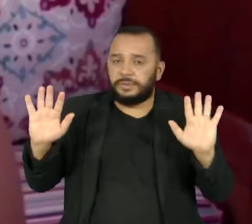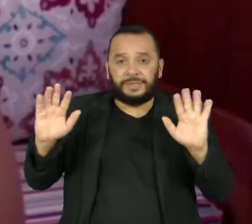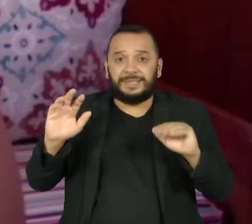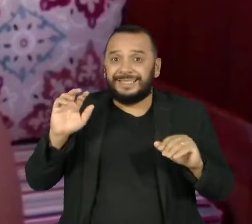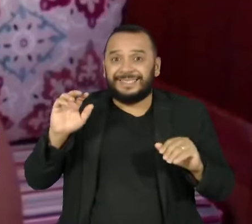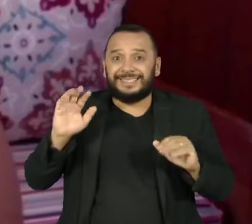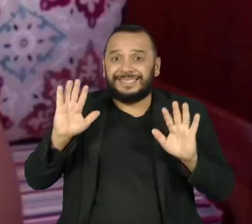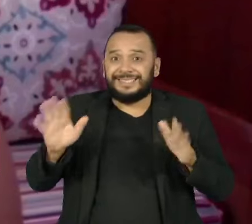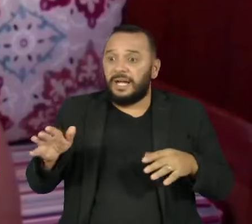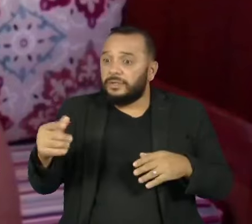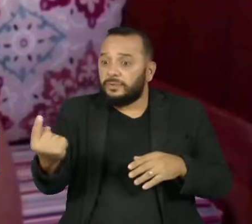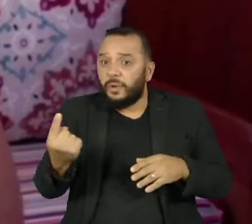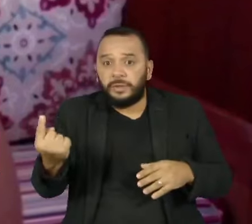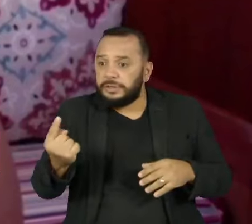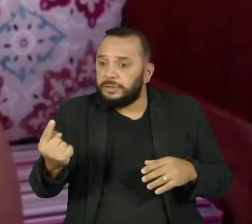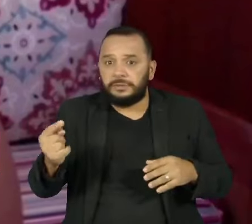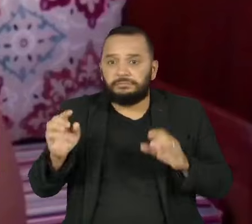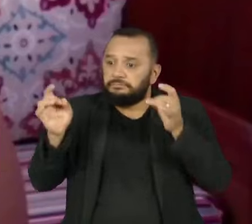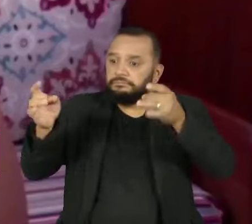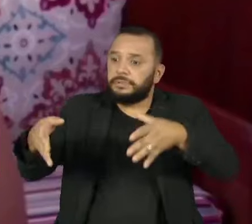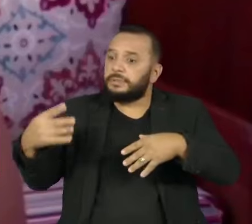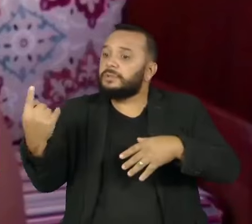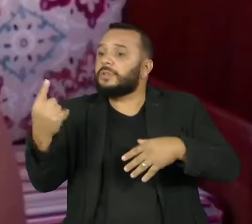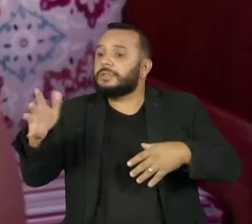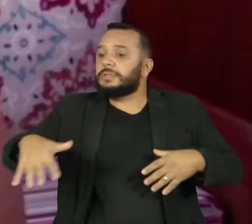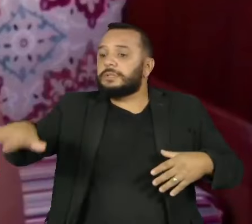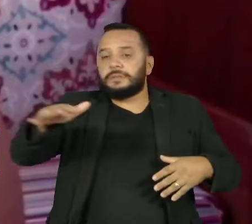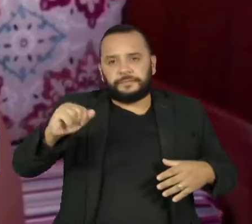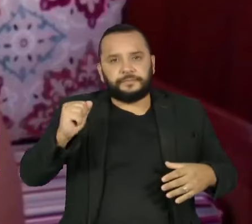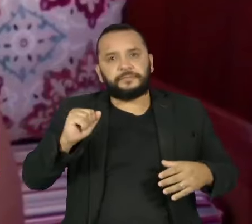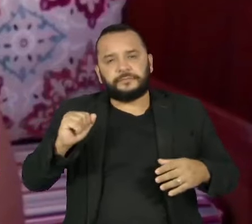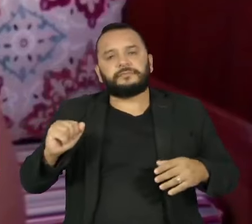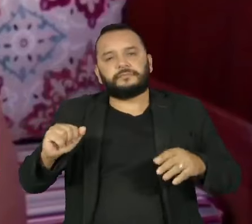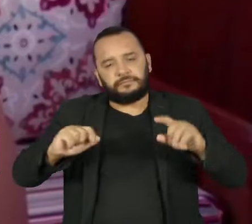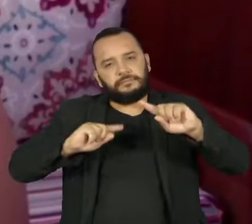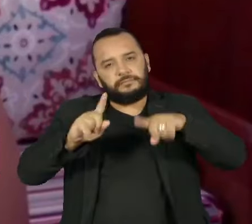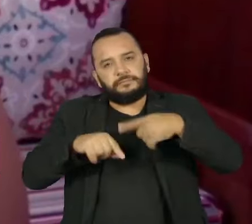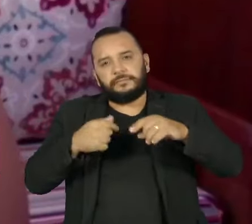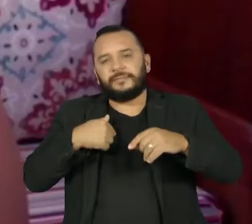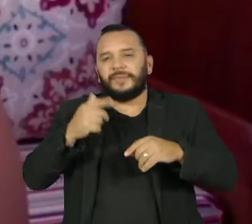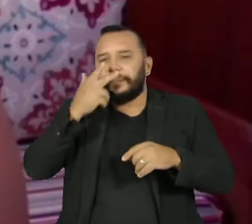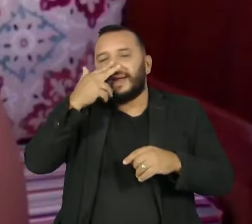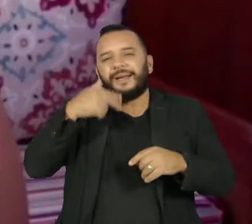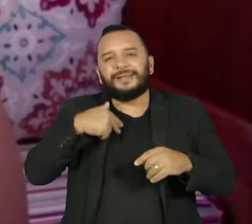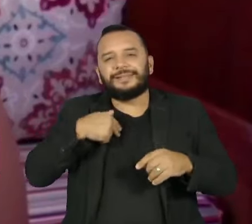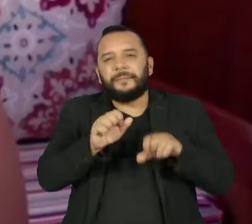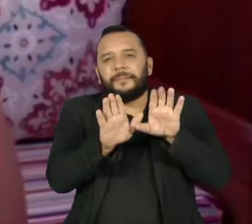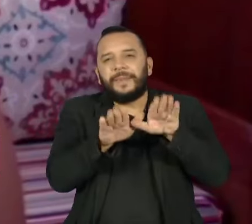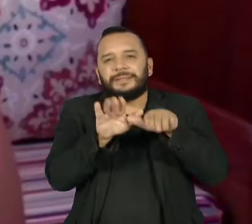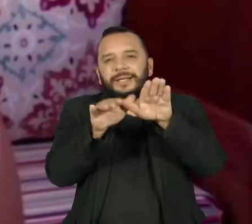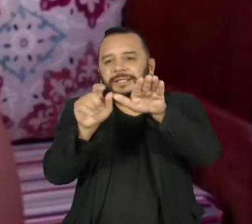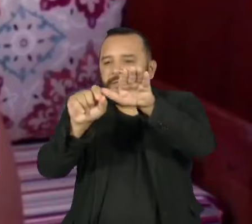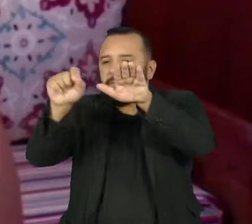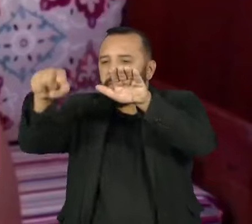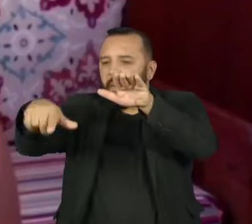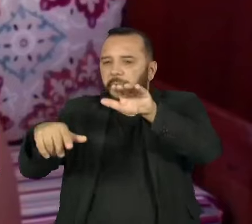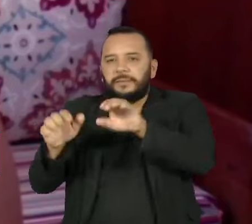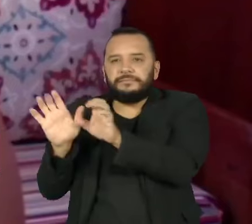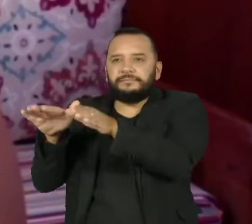abandonadas depois de alguma mudança algum corte de Floresta elas regeneram